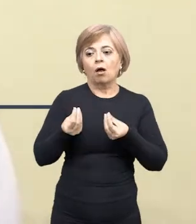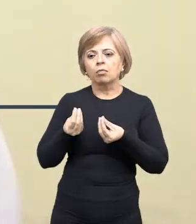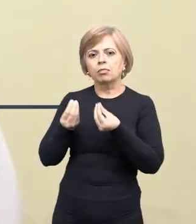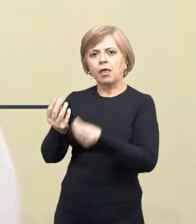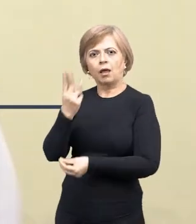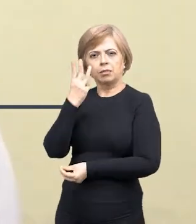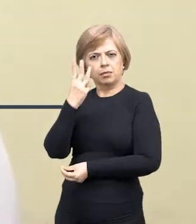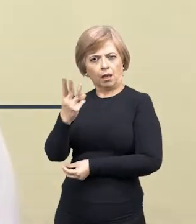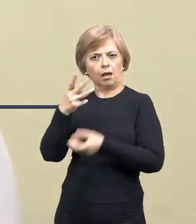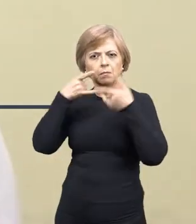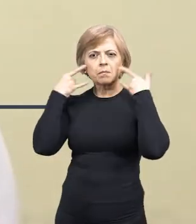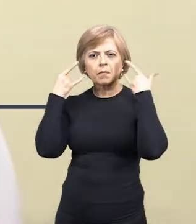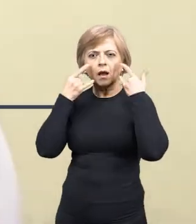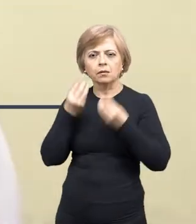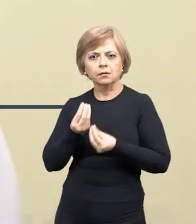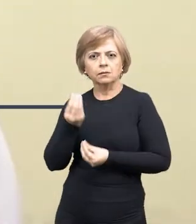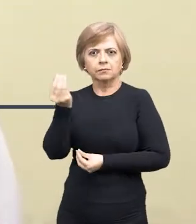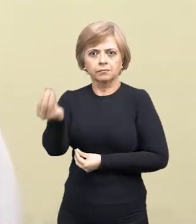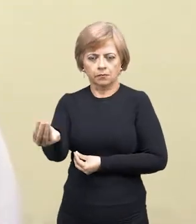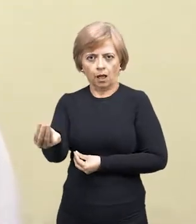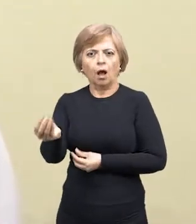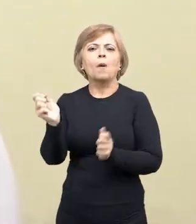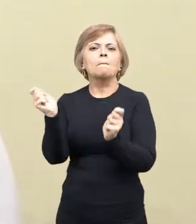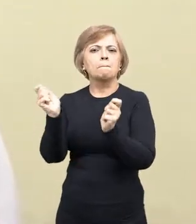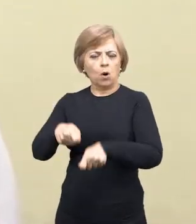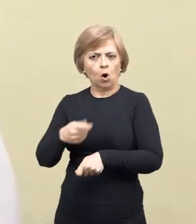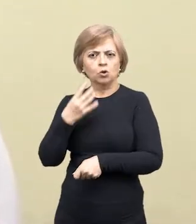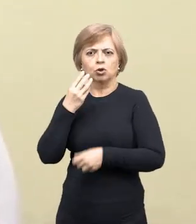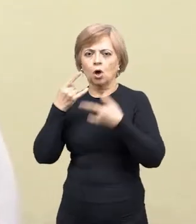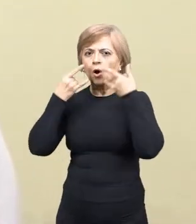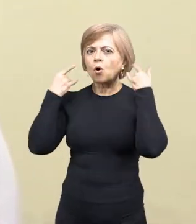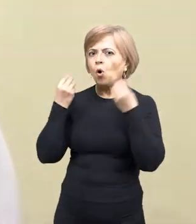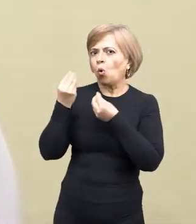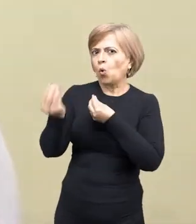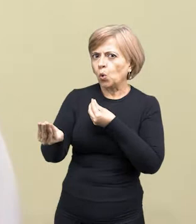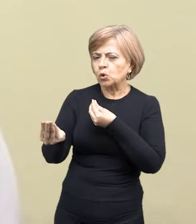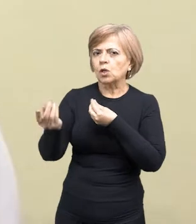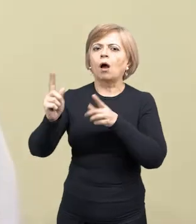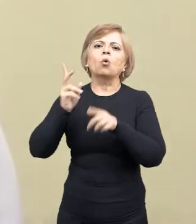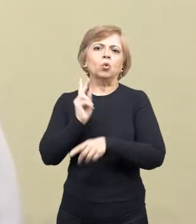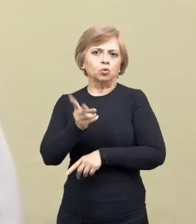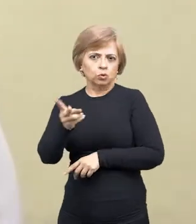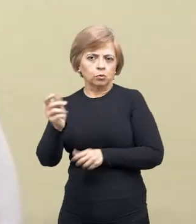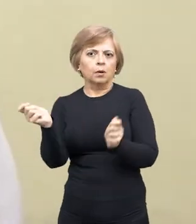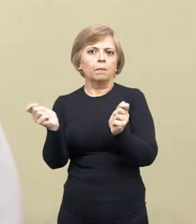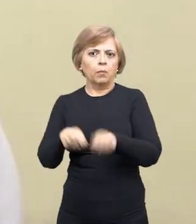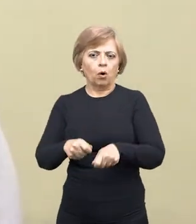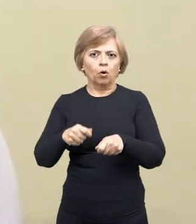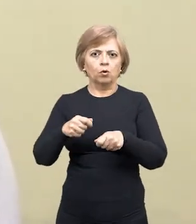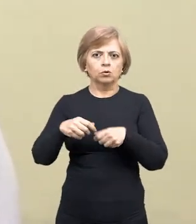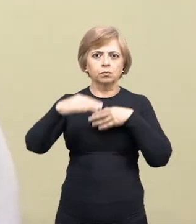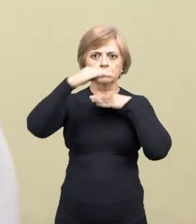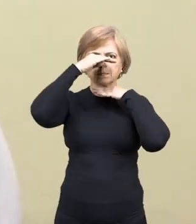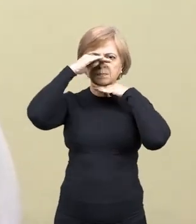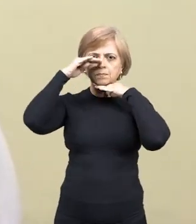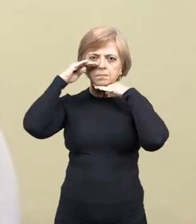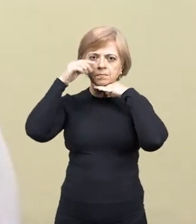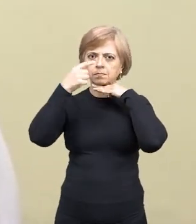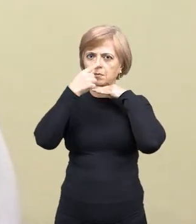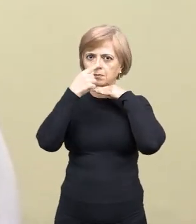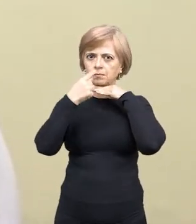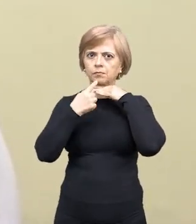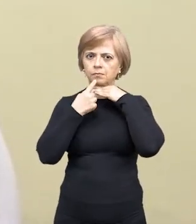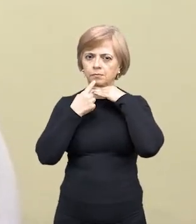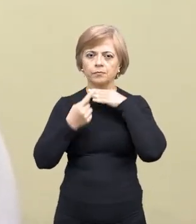3 máscaras reutilizáveis que devem obrigatoriamente cobrir nariz e boca e